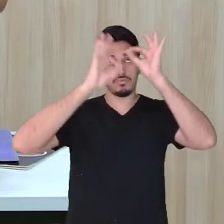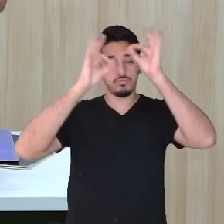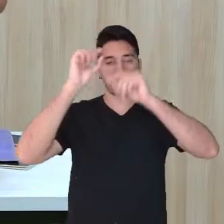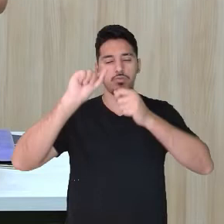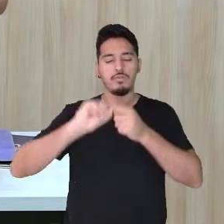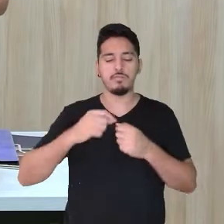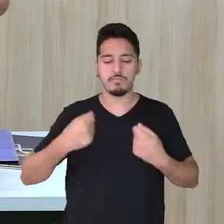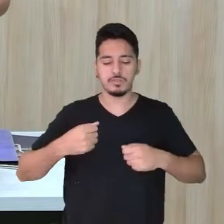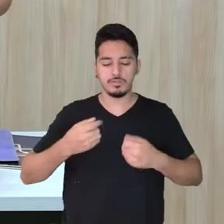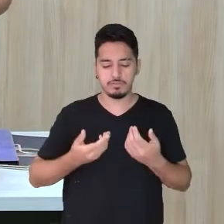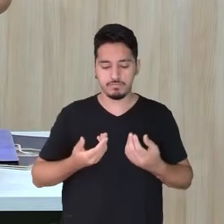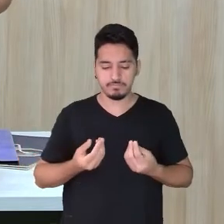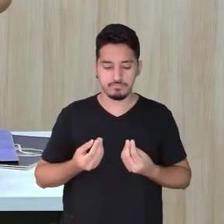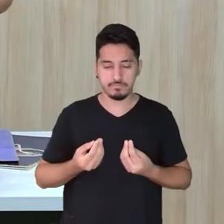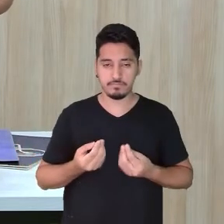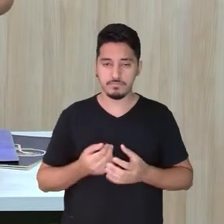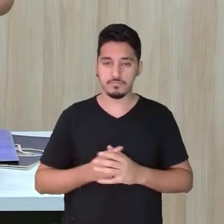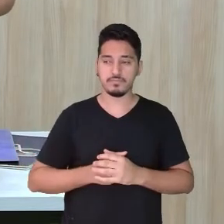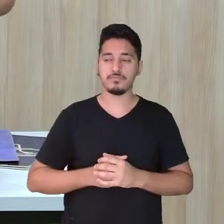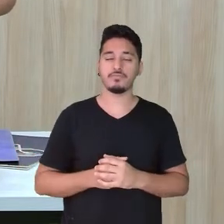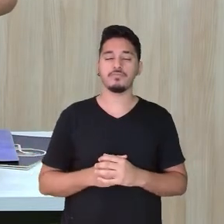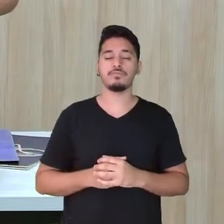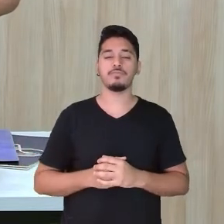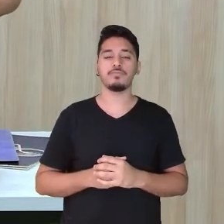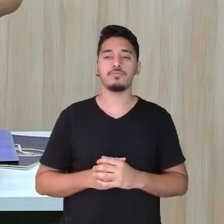que ele tem que fazer.